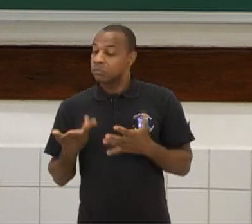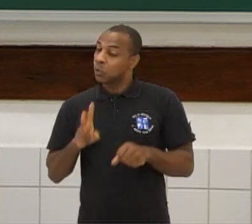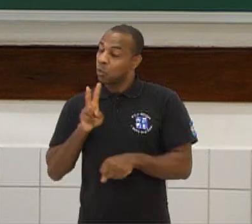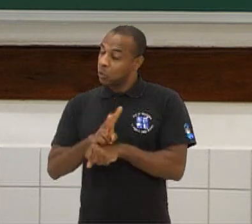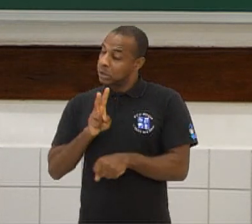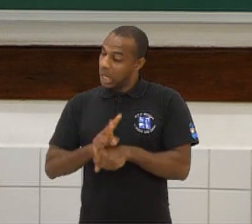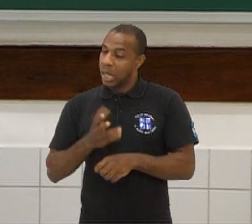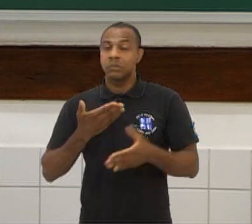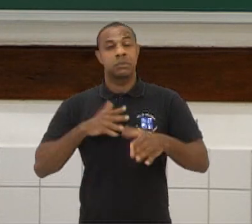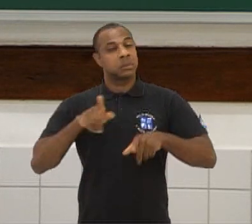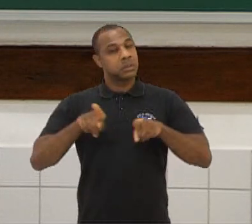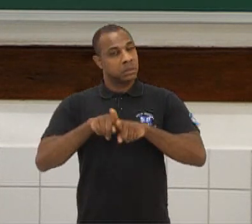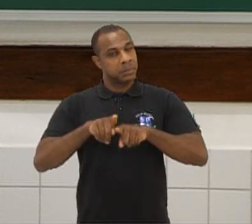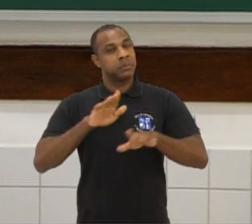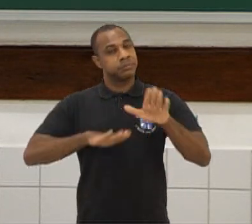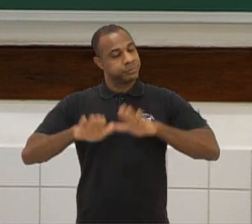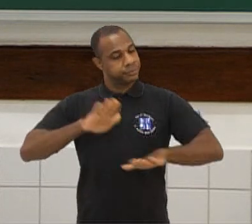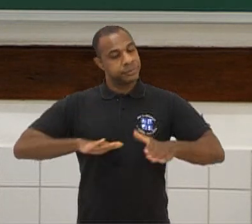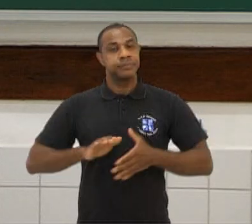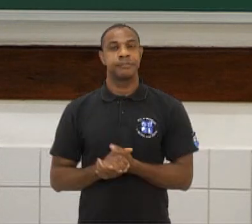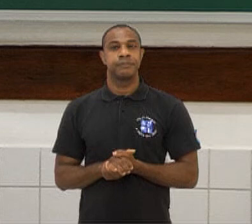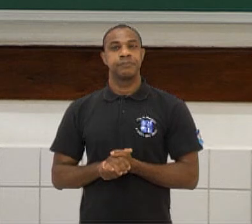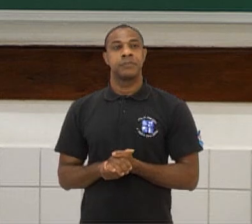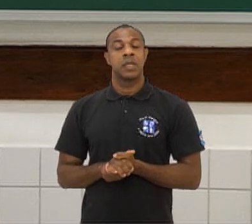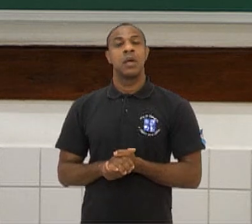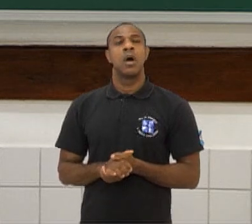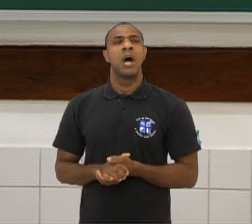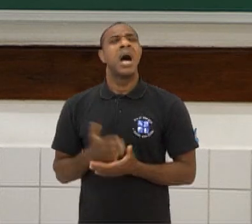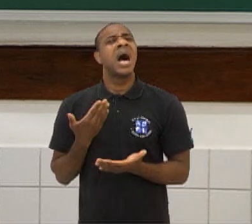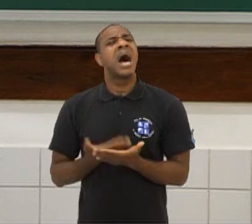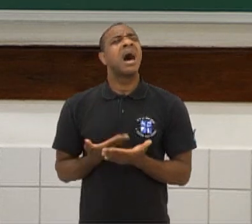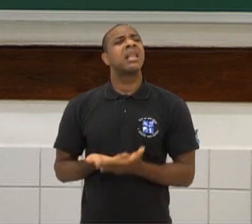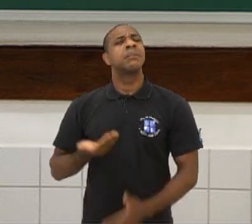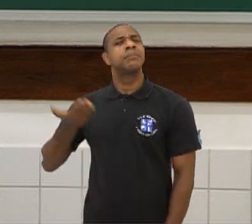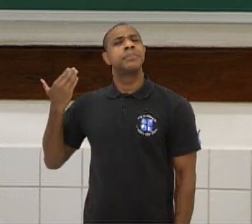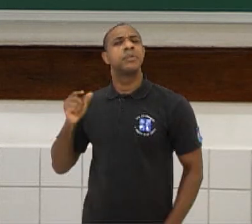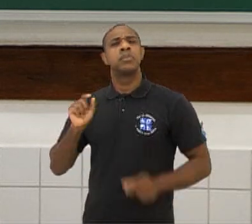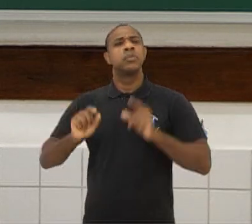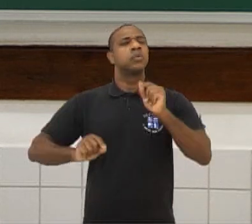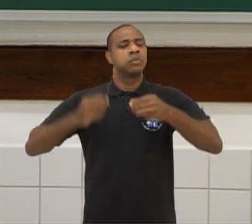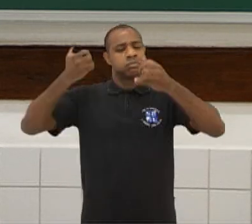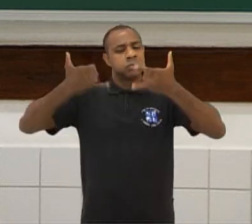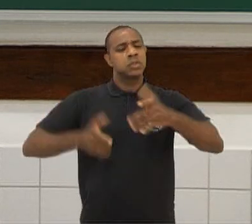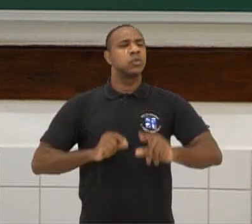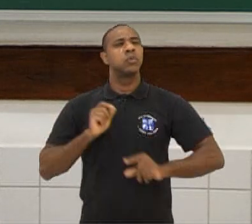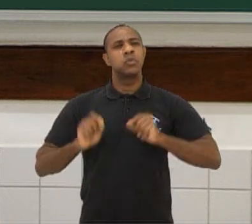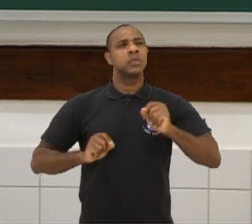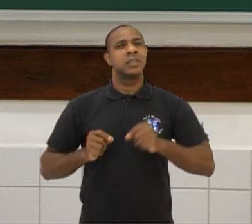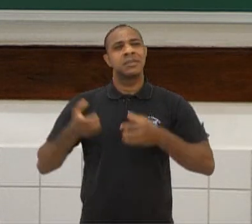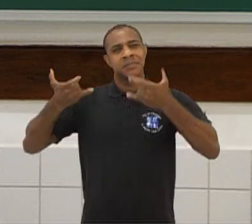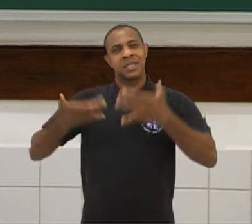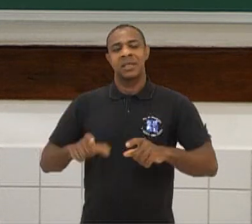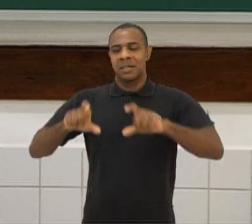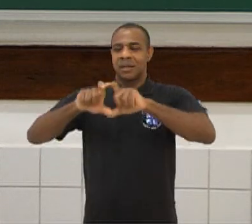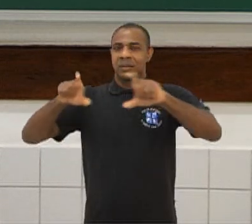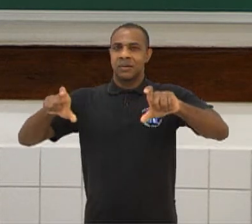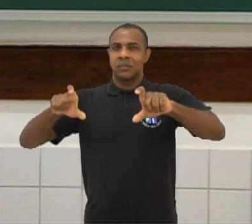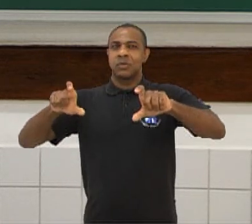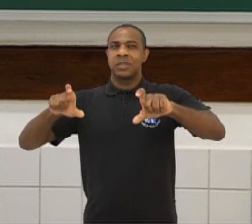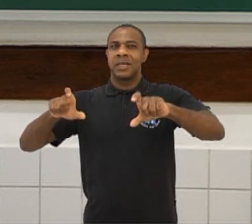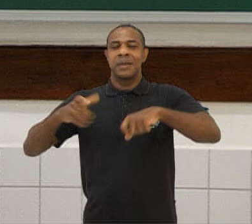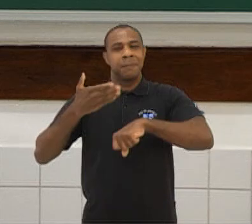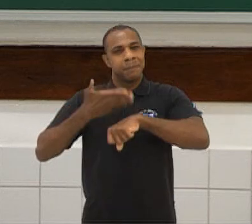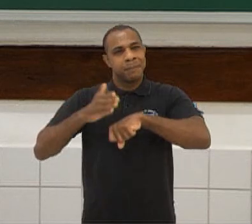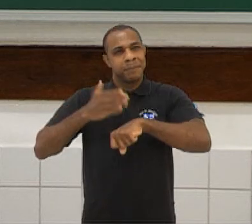todos os cuidados. Tá bom? O que nós vimos na aula anterior? Na aula anterior, nós falamos sobre equações no modo prático, quer